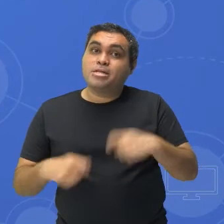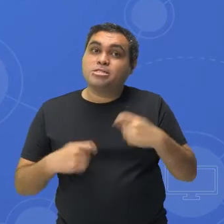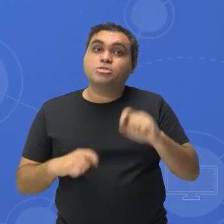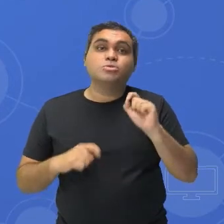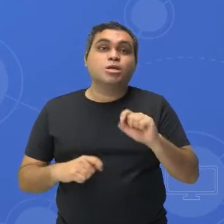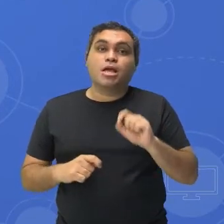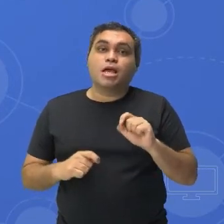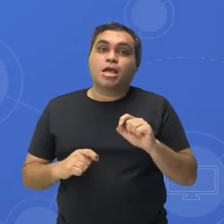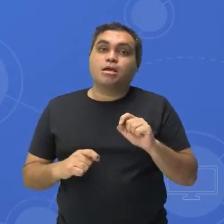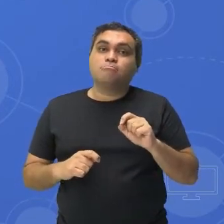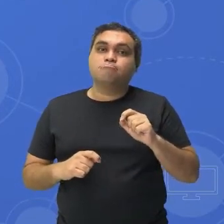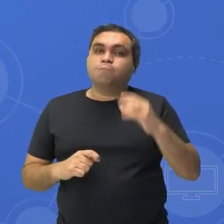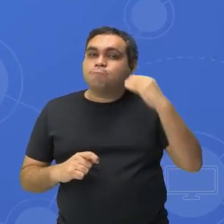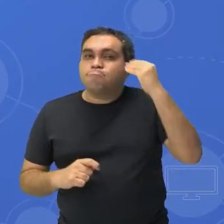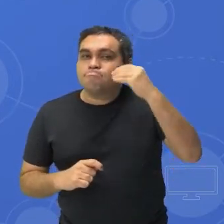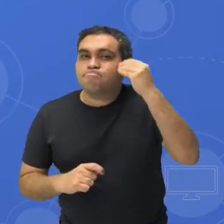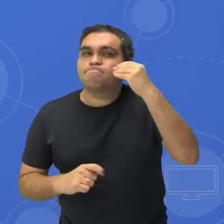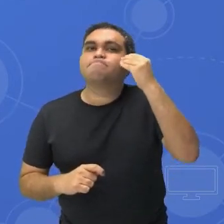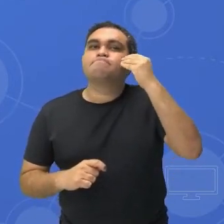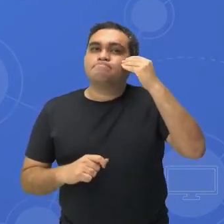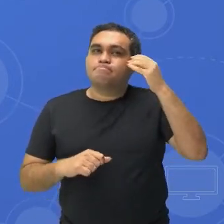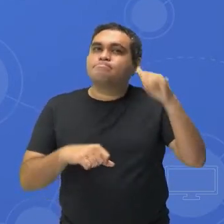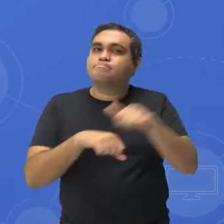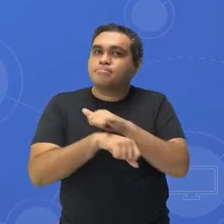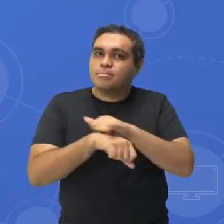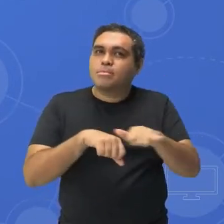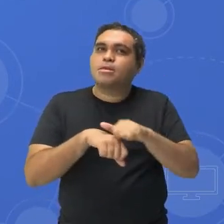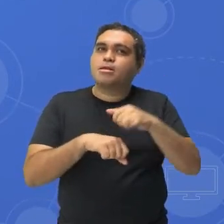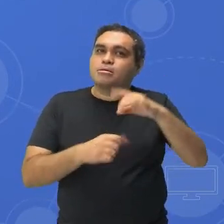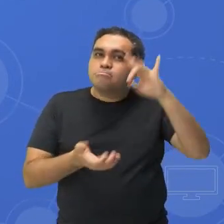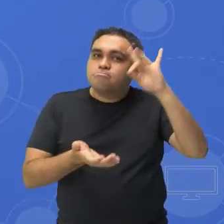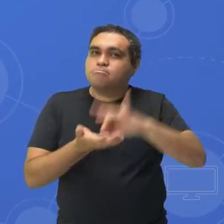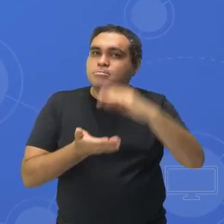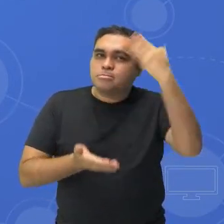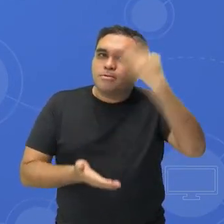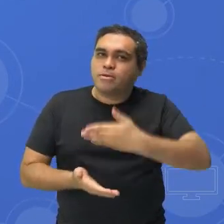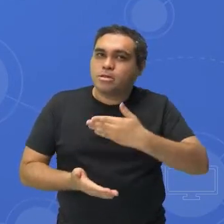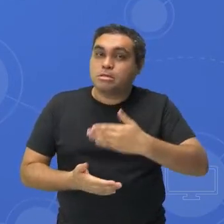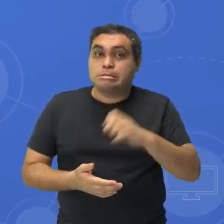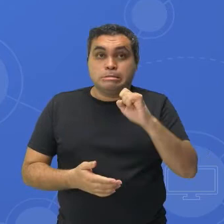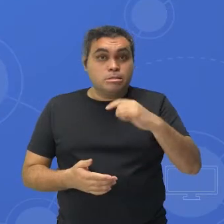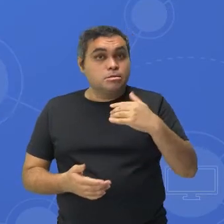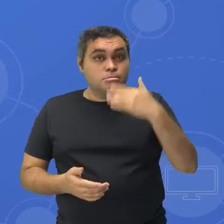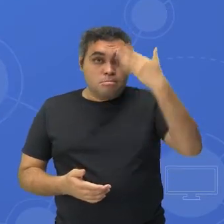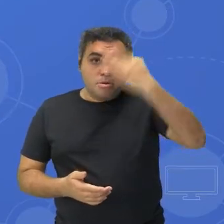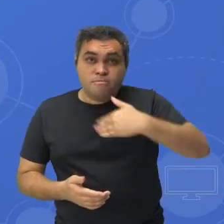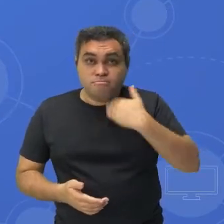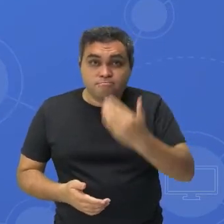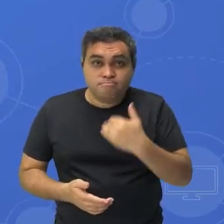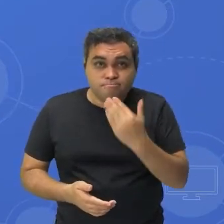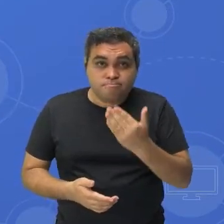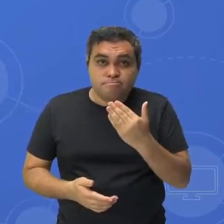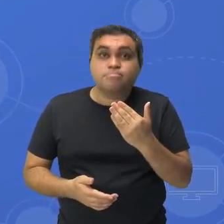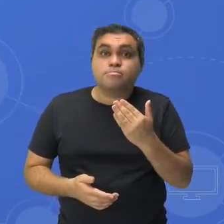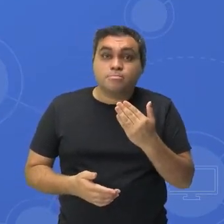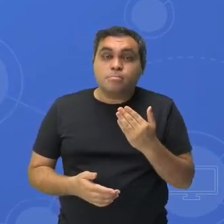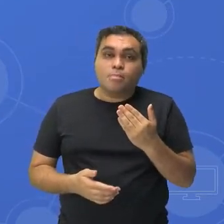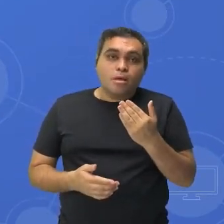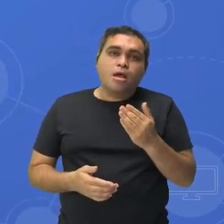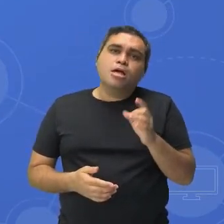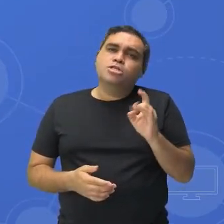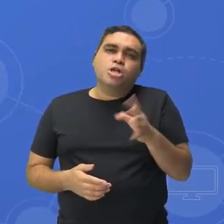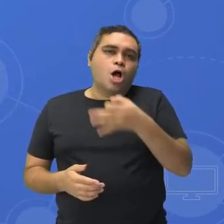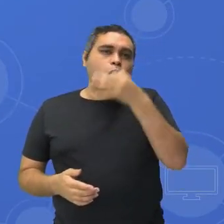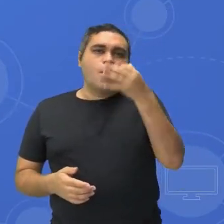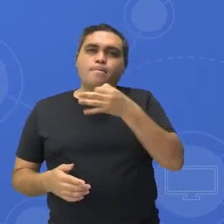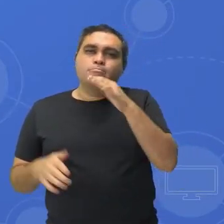tem que ser experimentada, tem que ser comprovada. Se eu não posso comprovar, vira apenas um senso